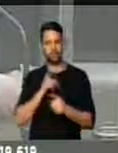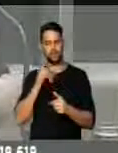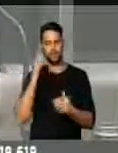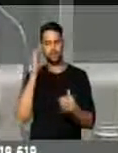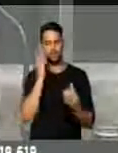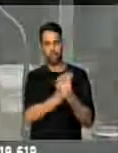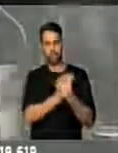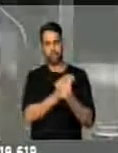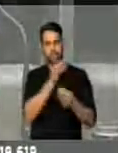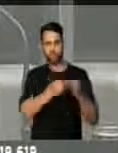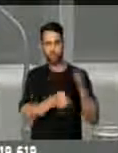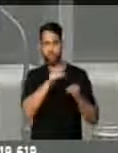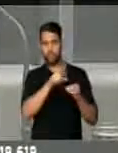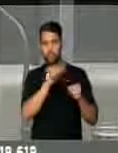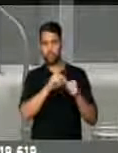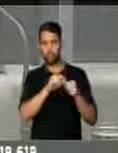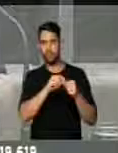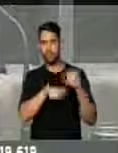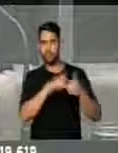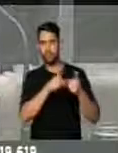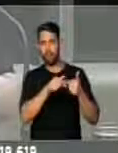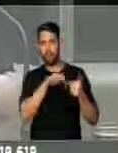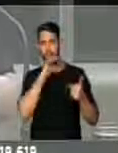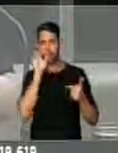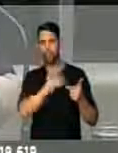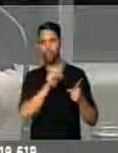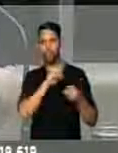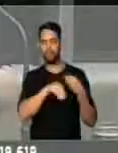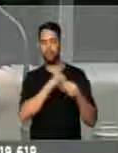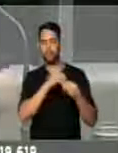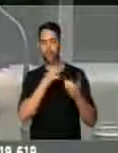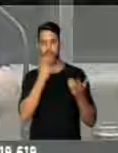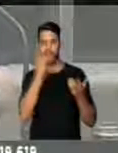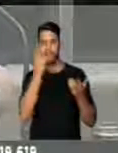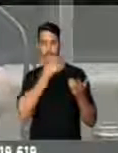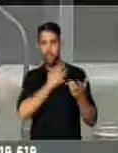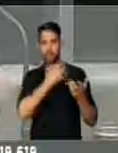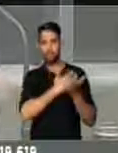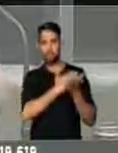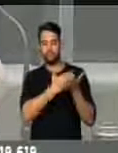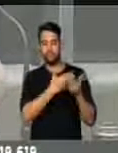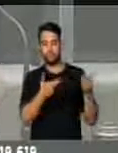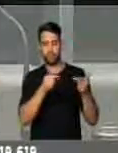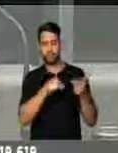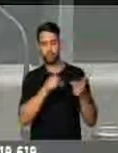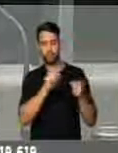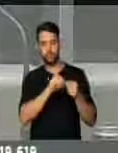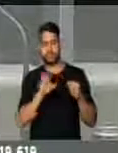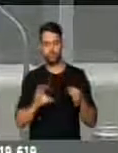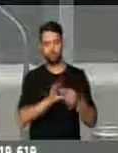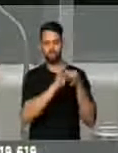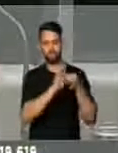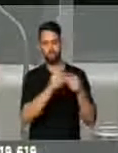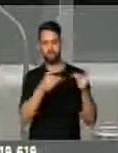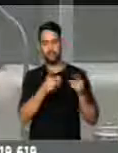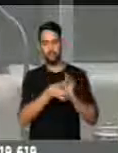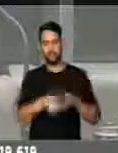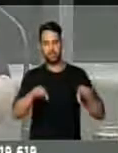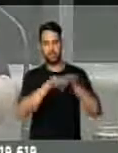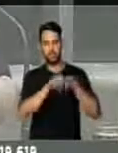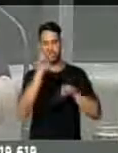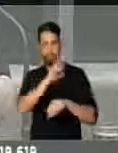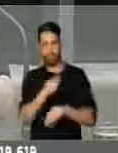e cuja atuação desastrada comprometeu seriamente o processo de consolidação da